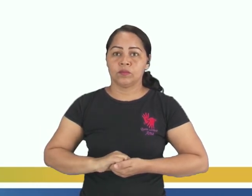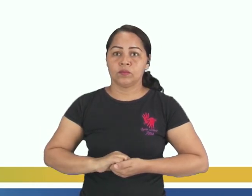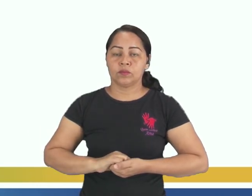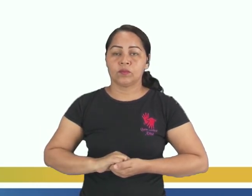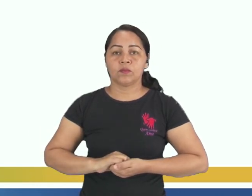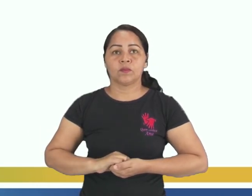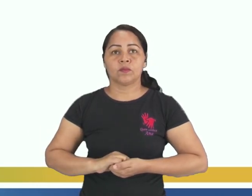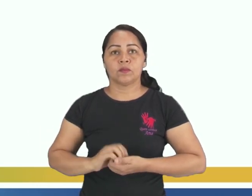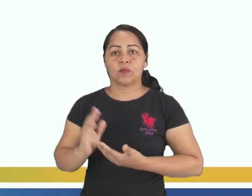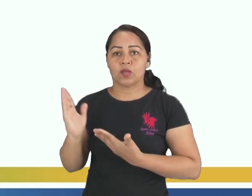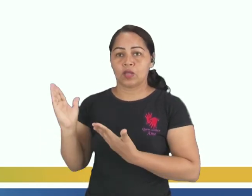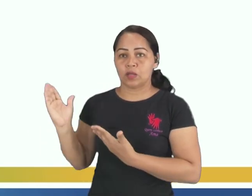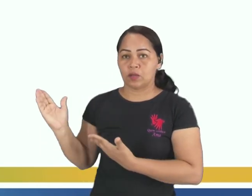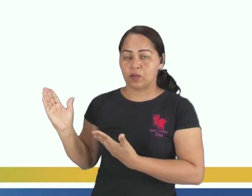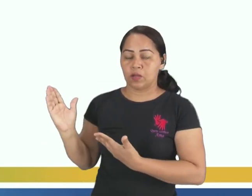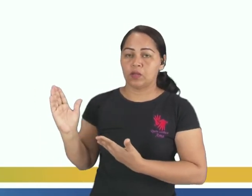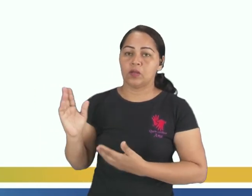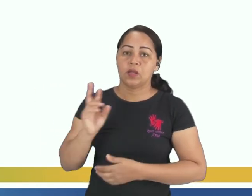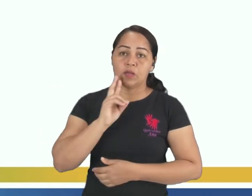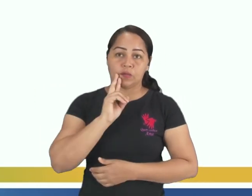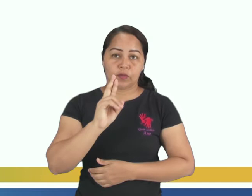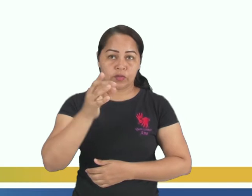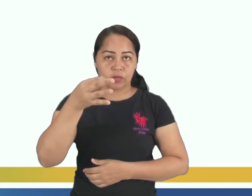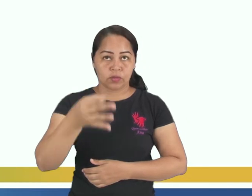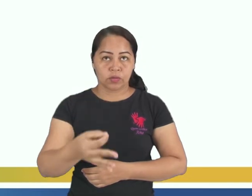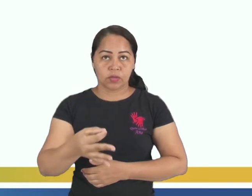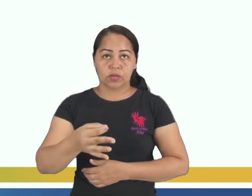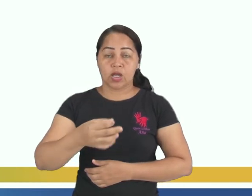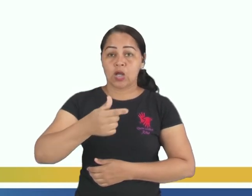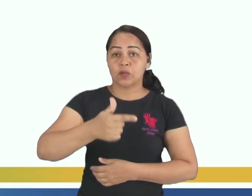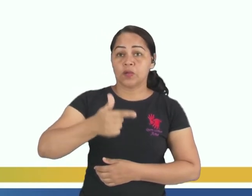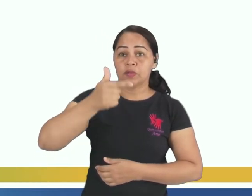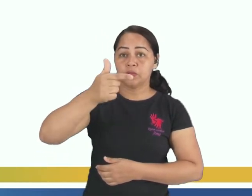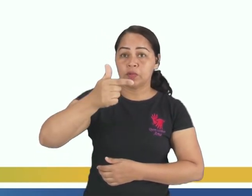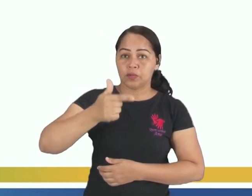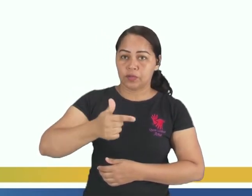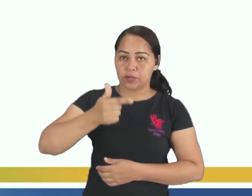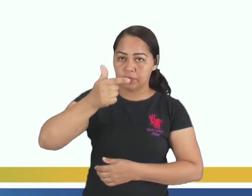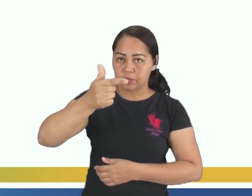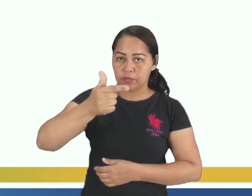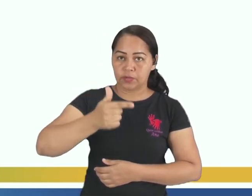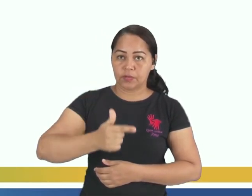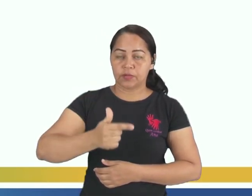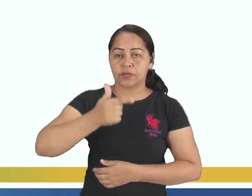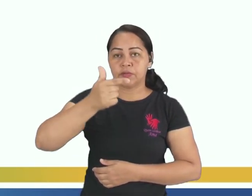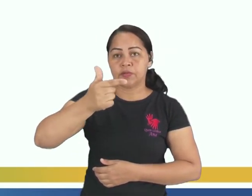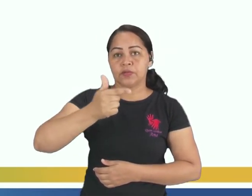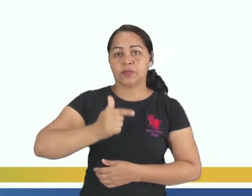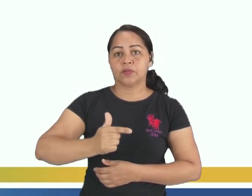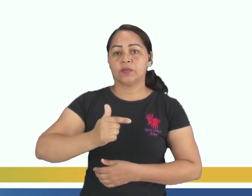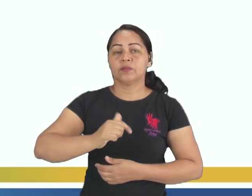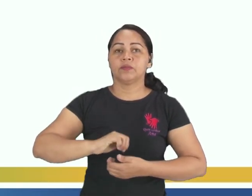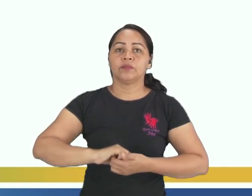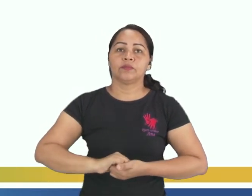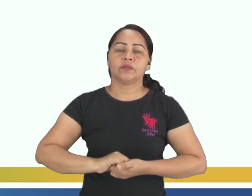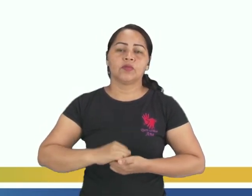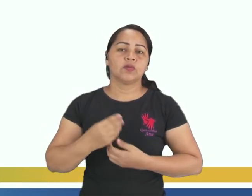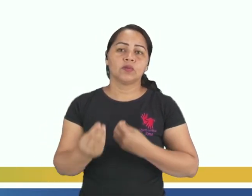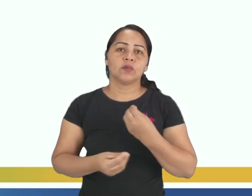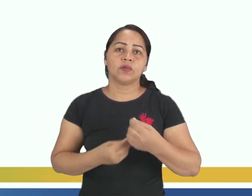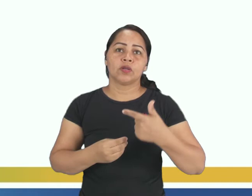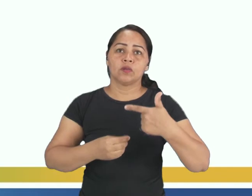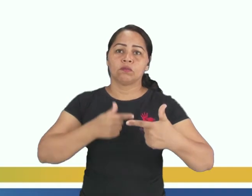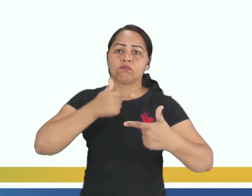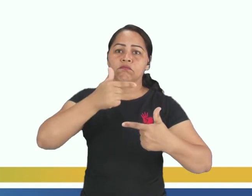fica 2 elevado a 8 sobre 4, que dá quanto? 2 ao quadrado, né? 8 para 4 dá 2. E quanto que é 2 ao